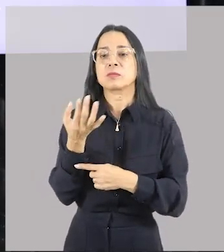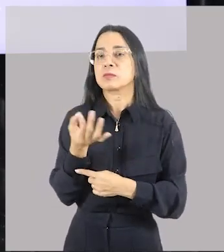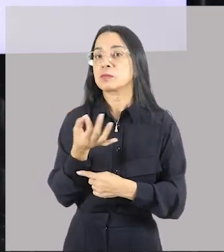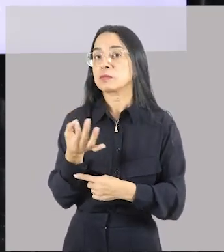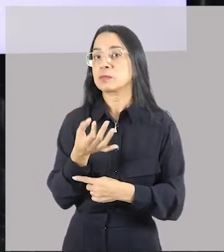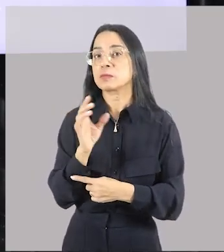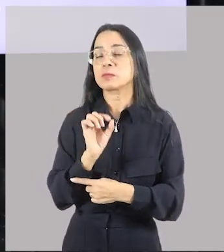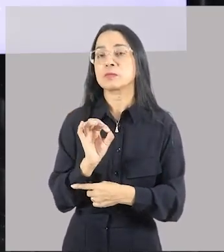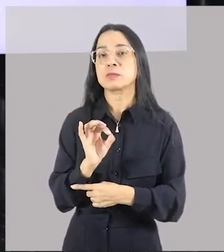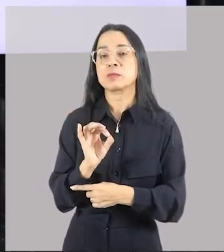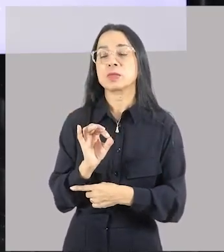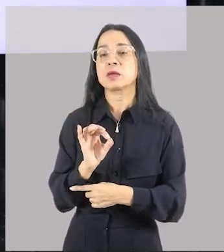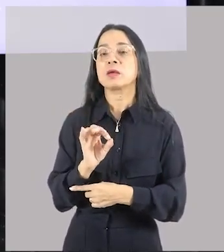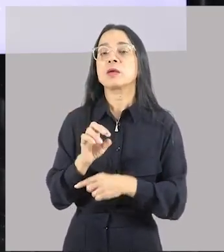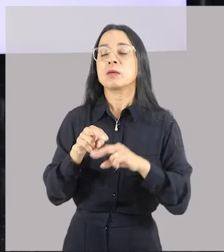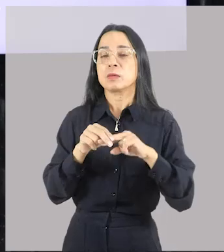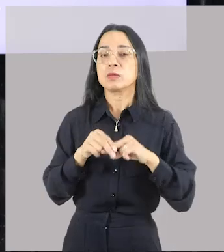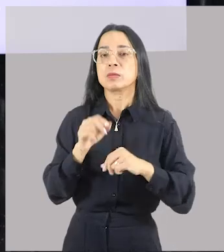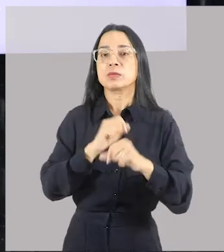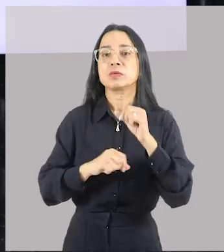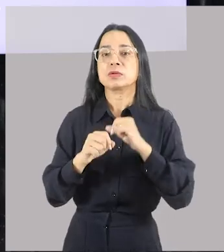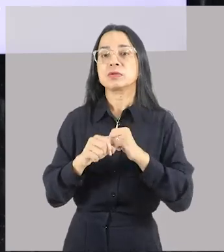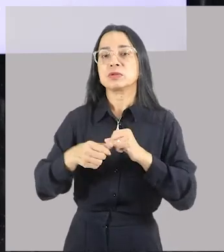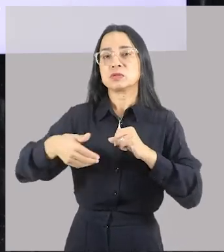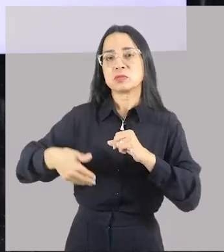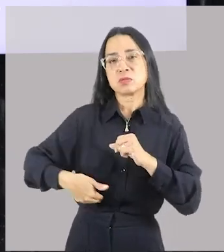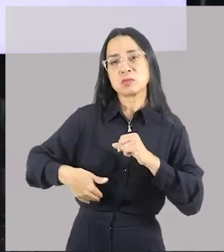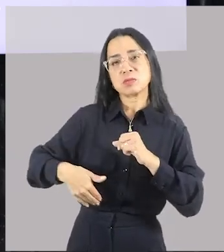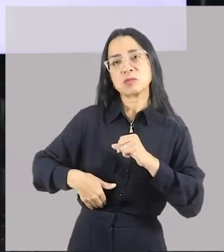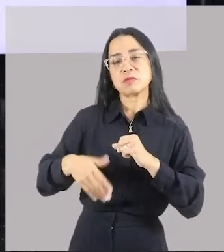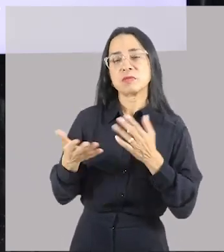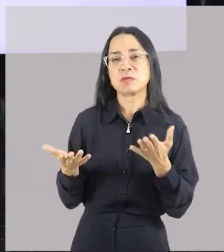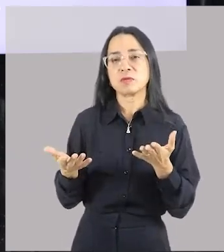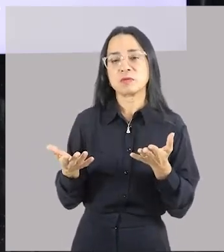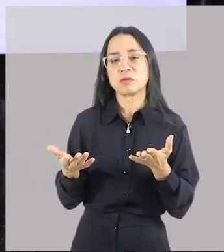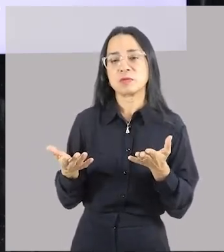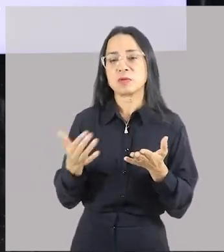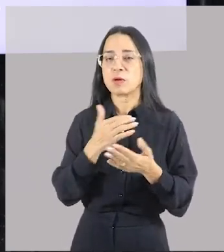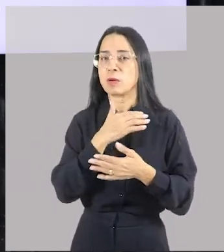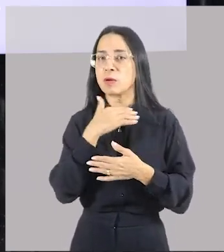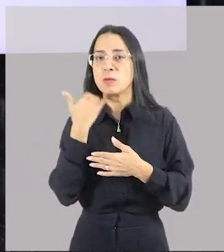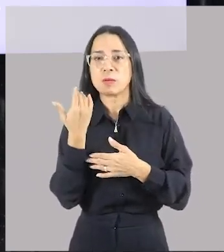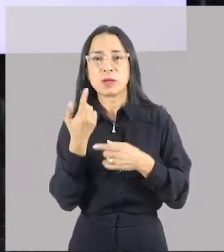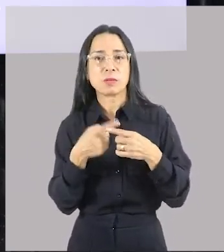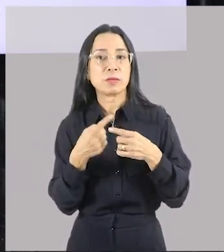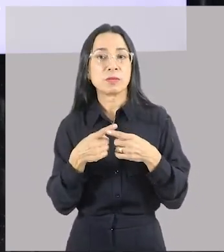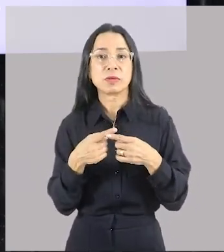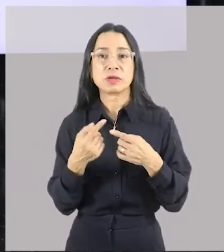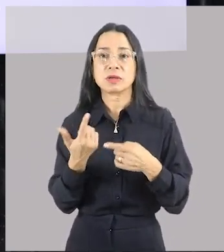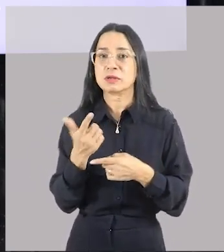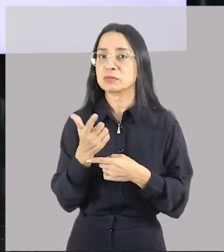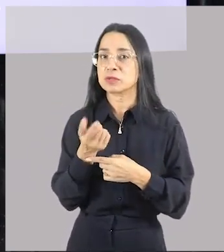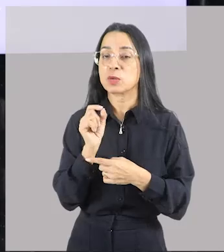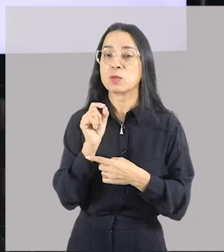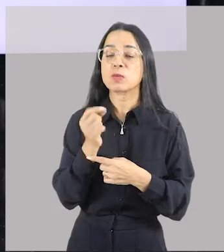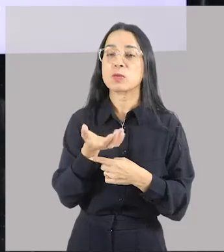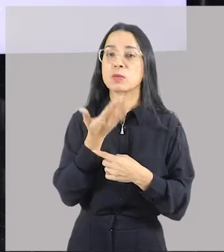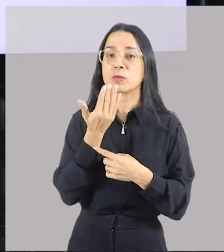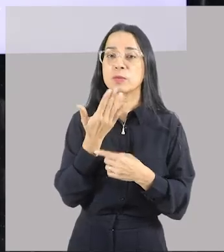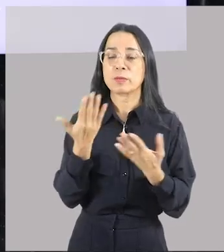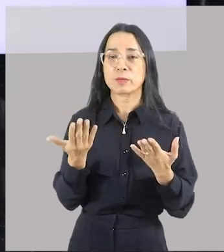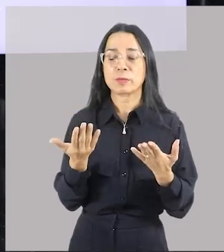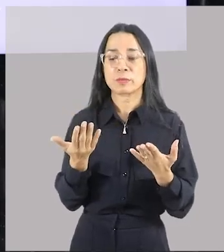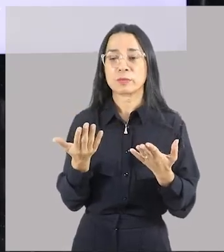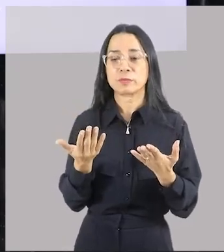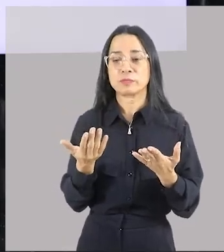por isso vai chegar a uma condição ali de fome, de desnutrição, vão morrer em decorrência disso, de doenças, né, que não